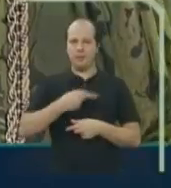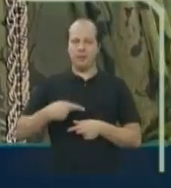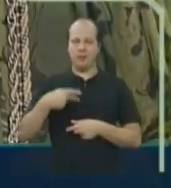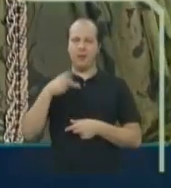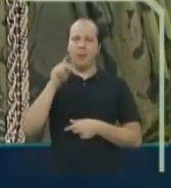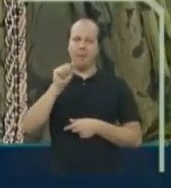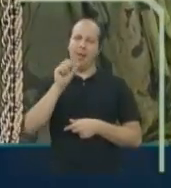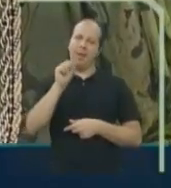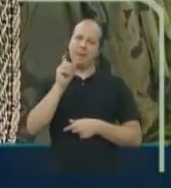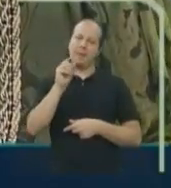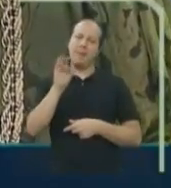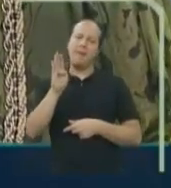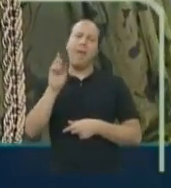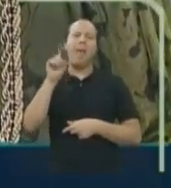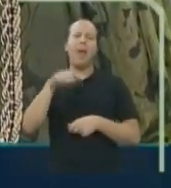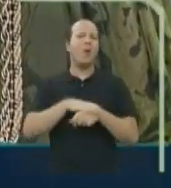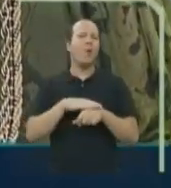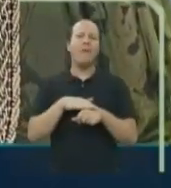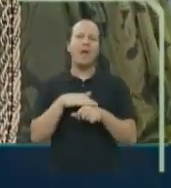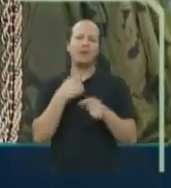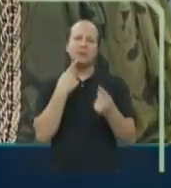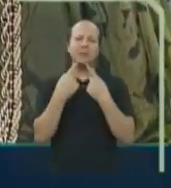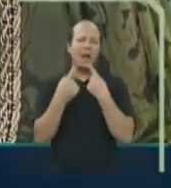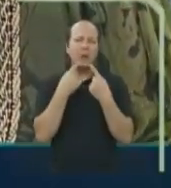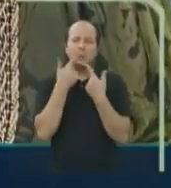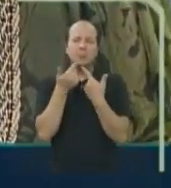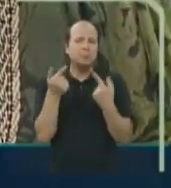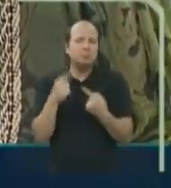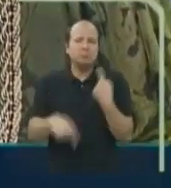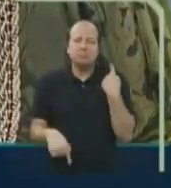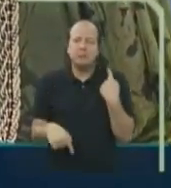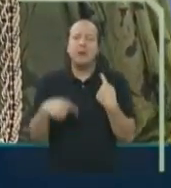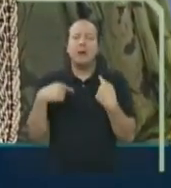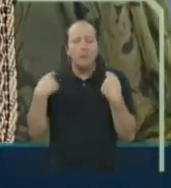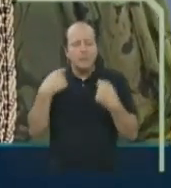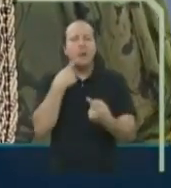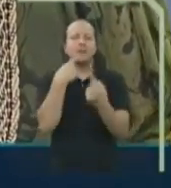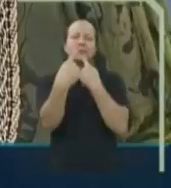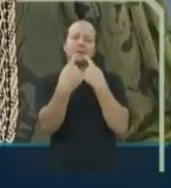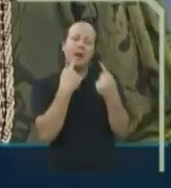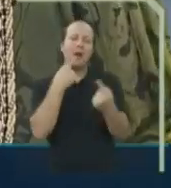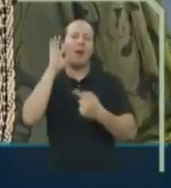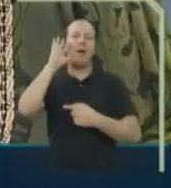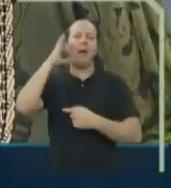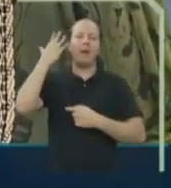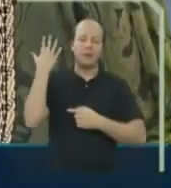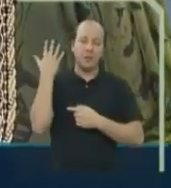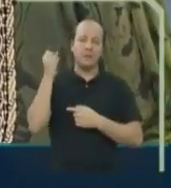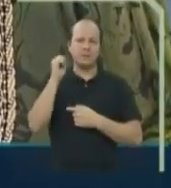tá certo? É conversa, é diálogo. E eu acho que com diálogo a gente resolve,